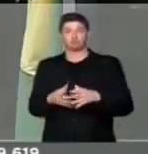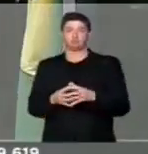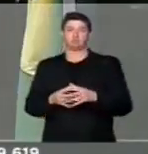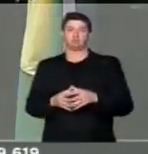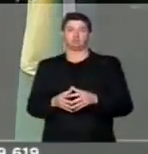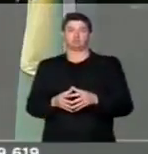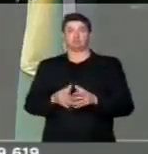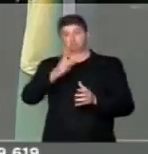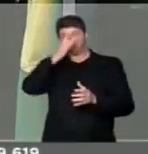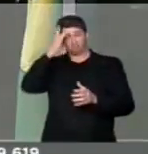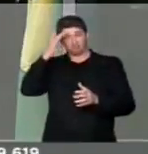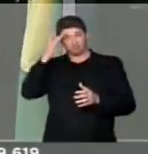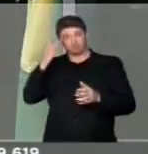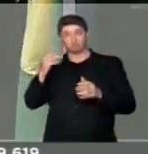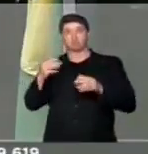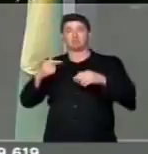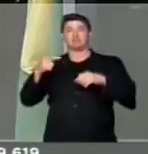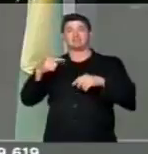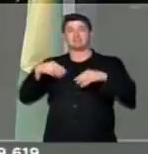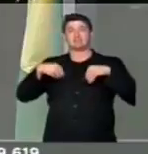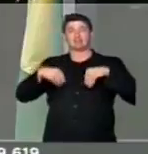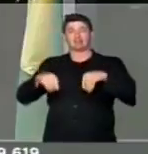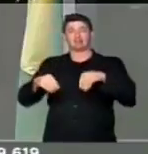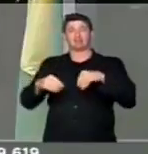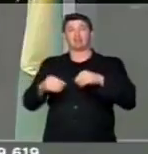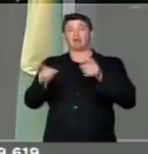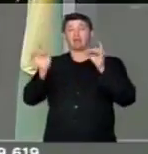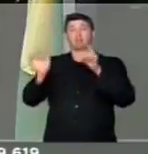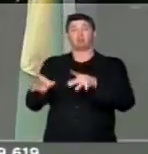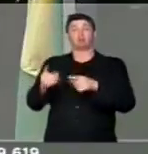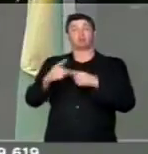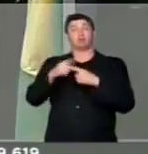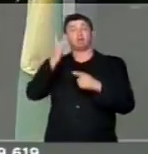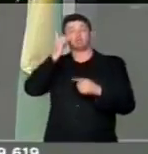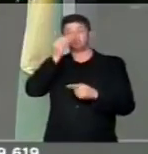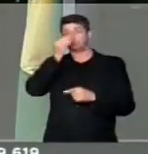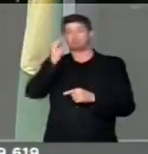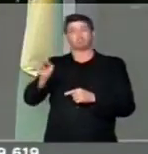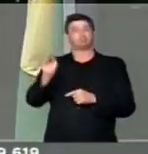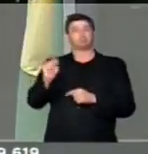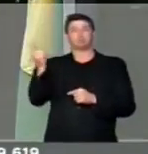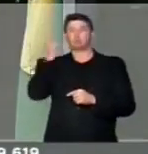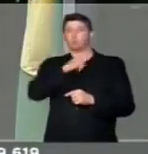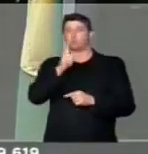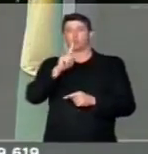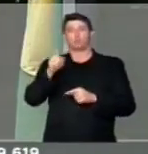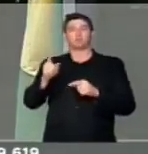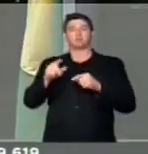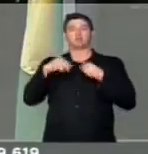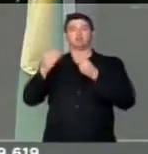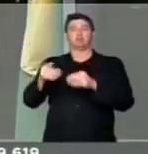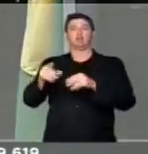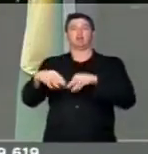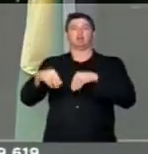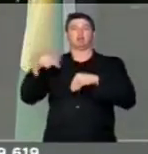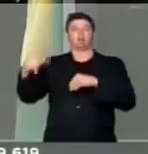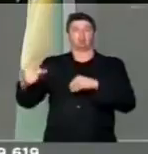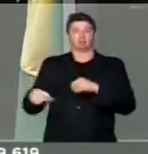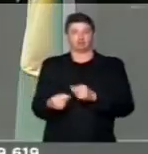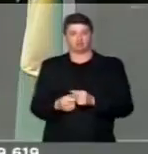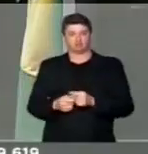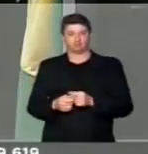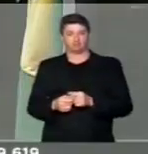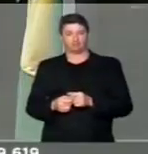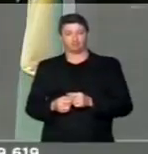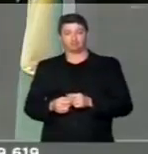sem terra abandonados pela presidente Dilma, que não teve a capacidade de assentá-los. Voltou